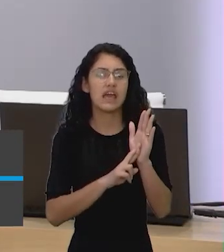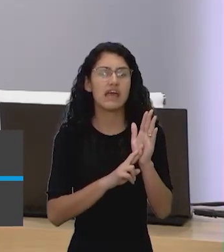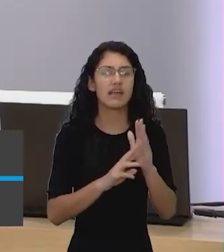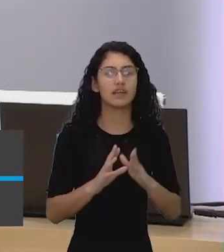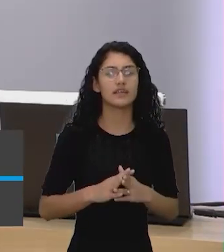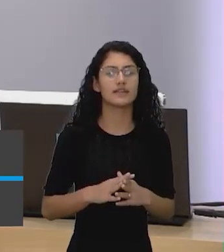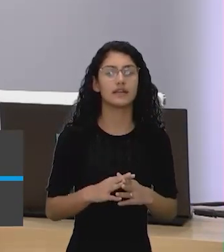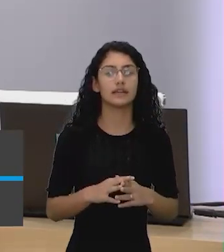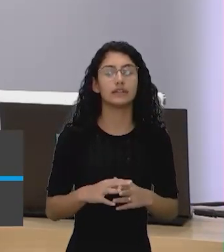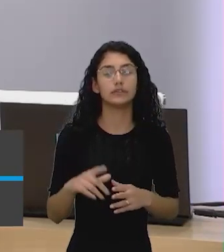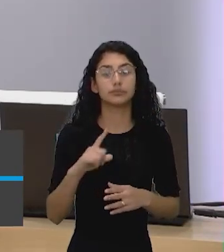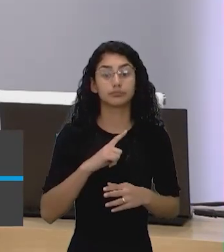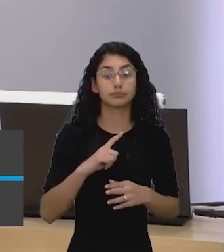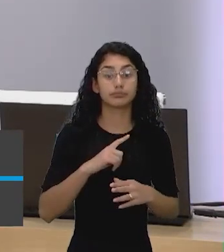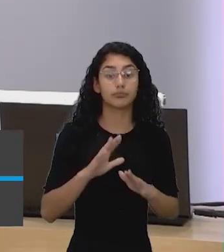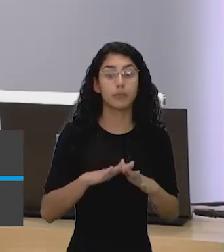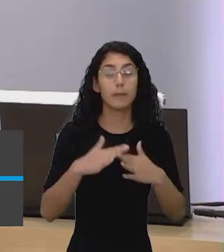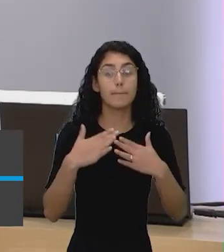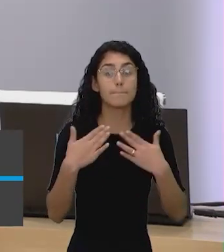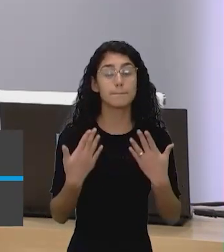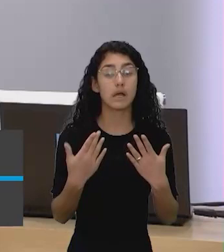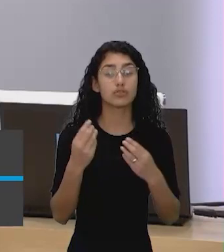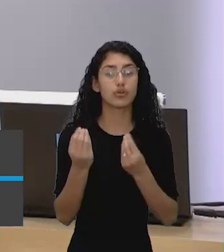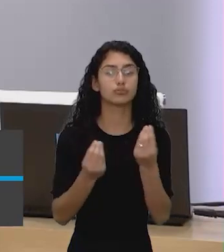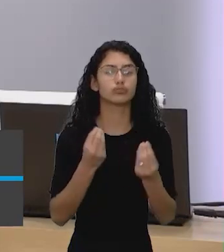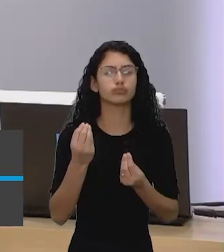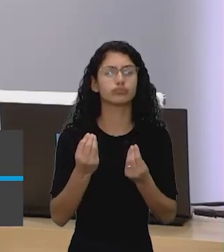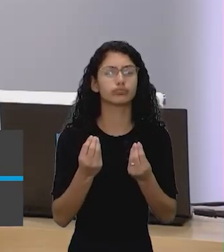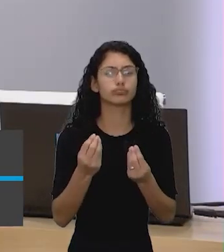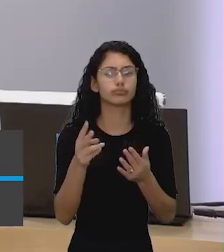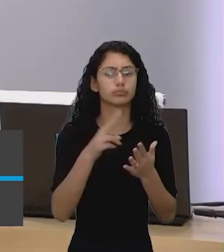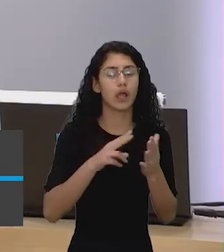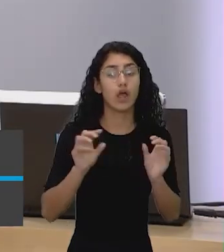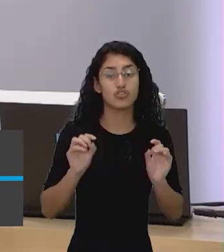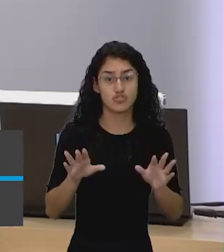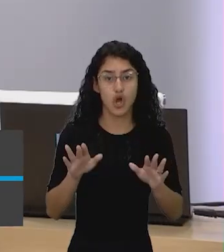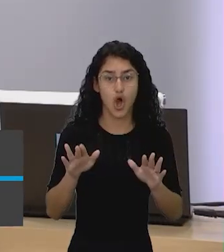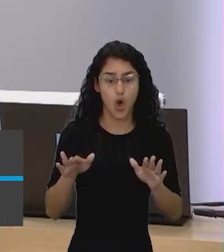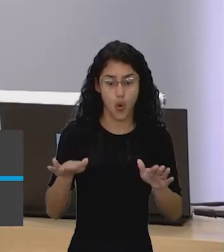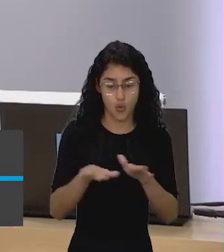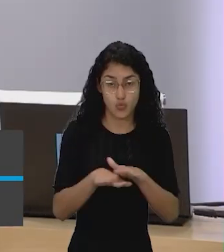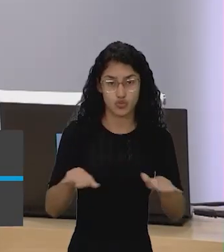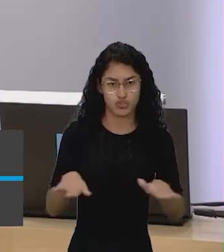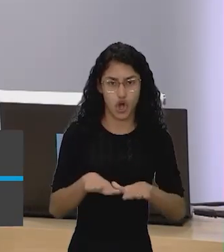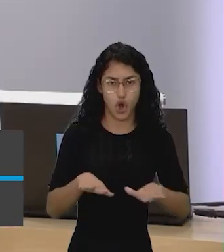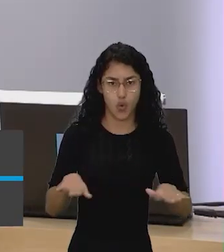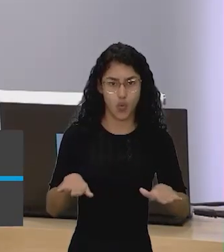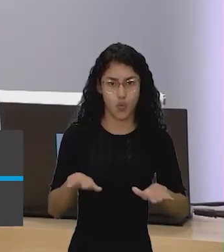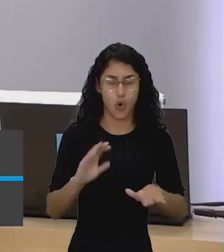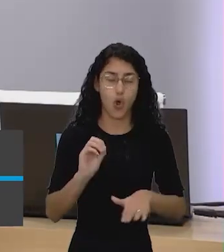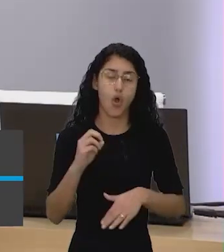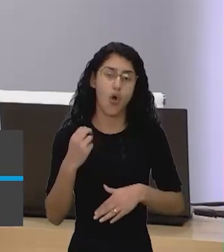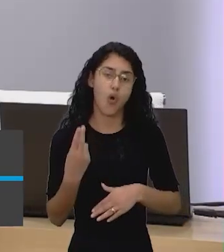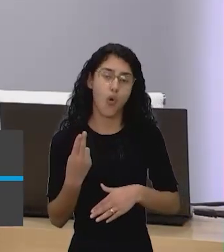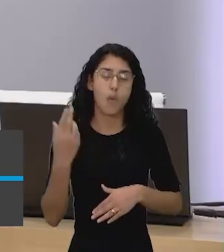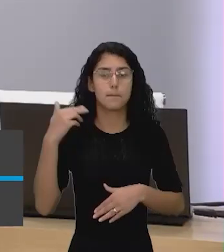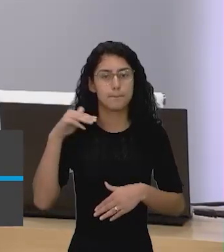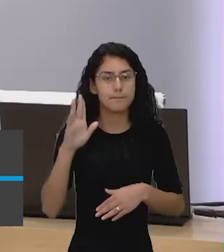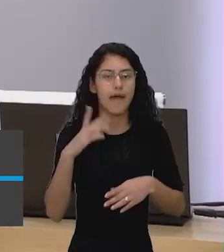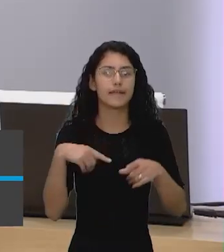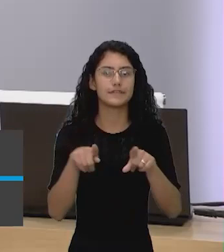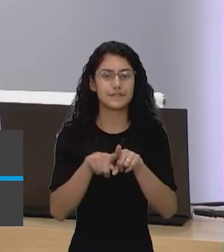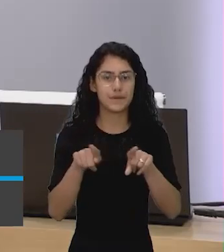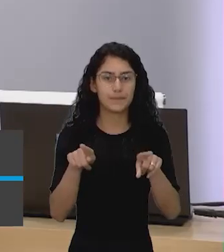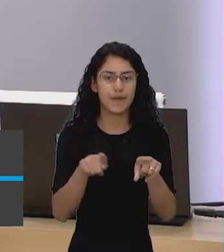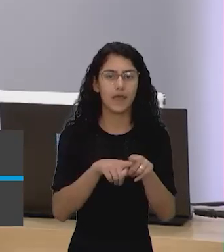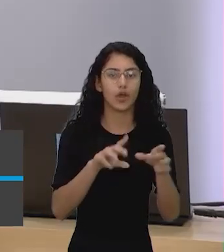você tem um território. Mas o que está além desse território? O território é só o chão onde a gente pisa? Ou será que tem muito mais coisas